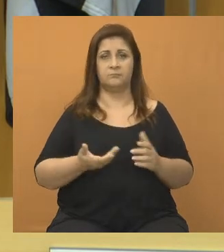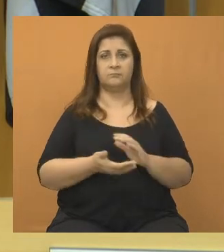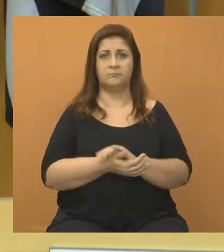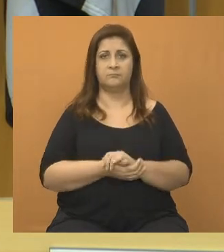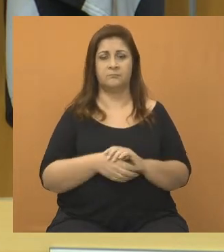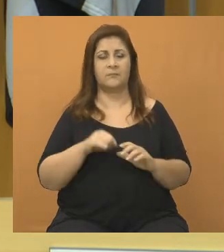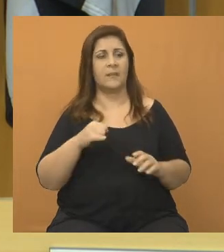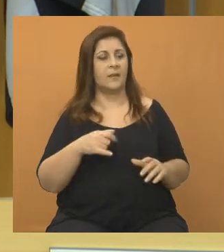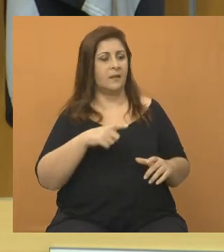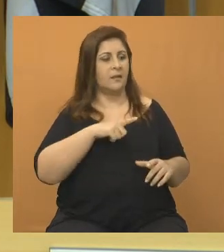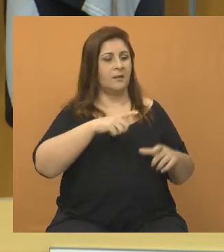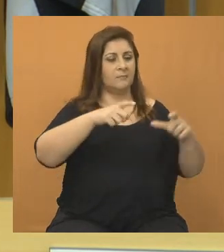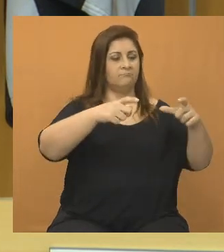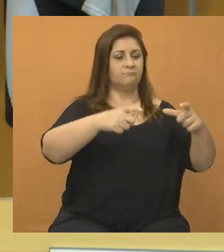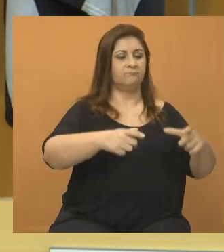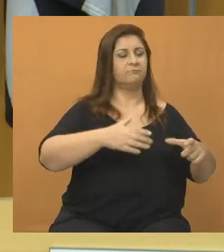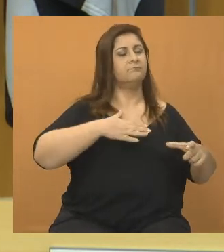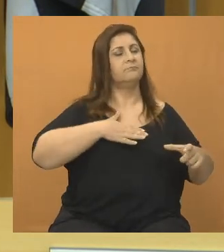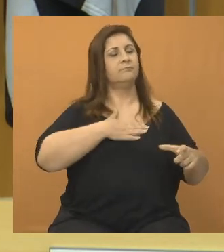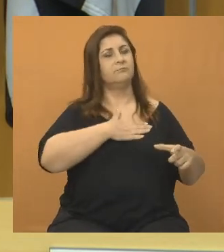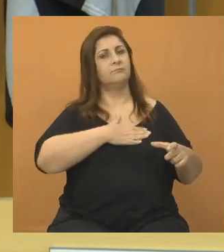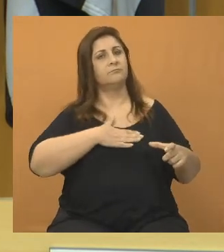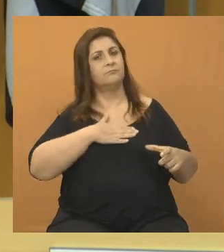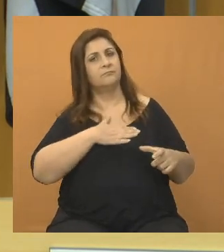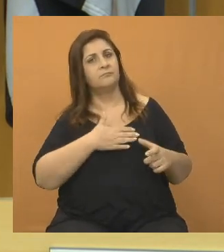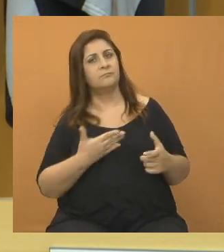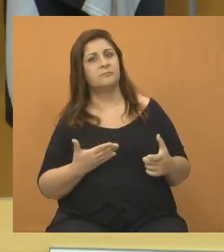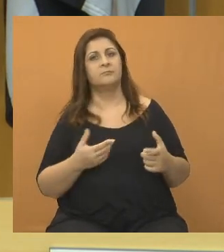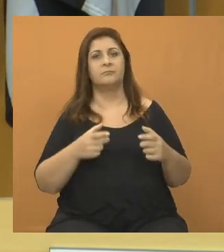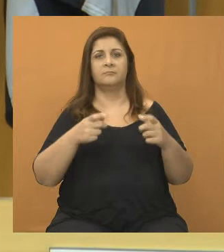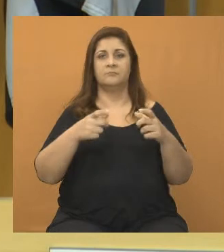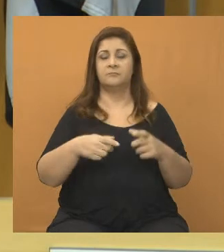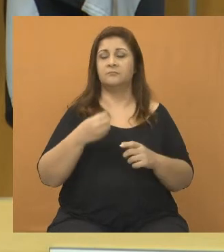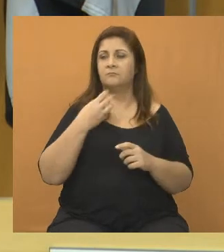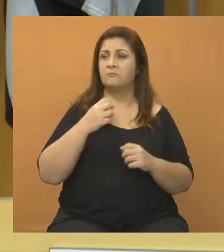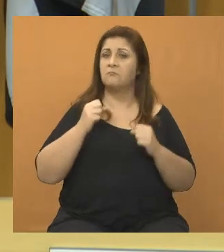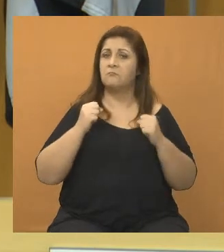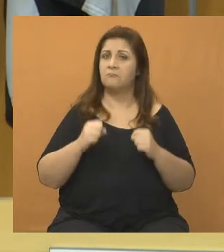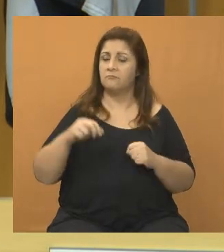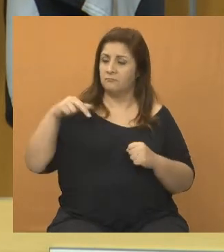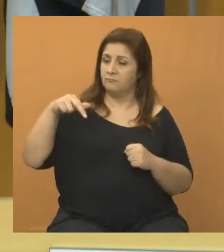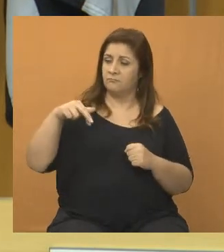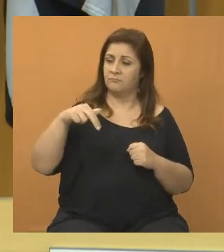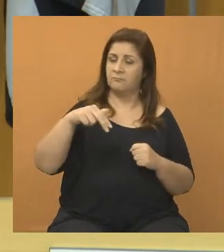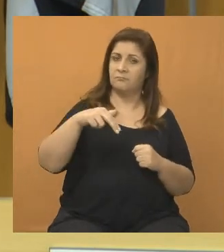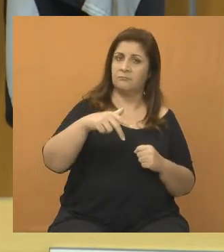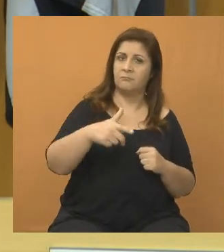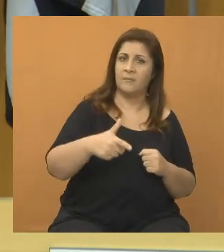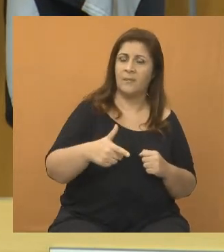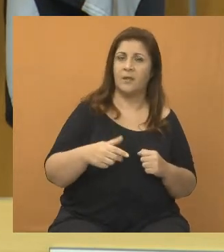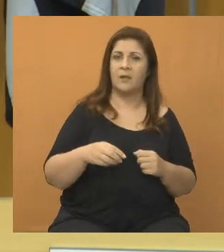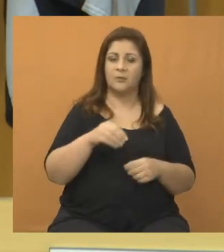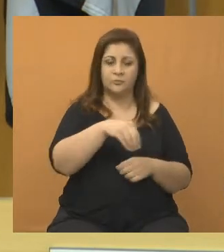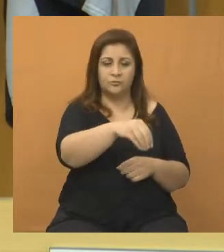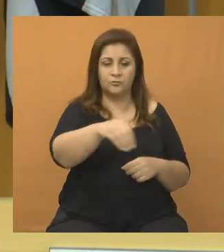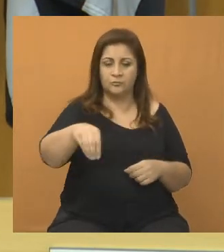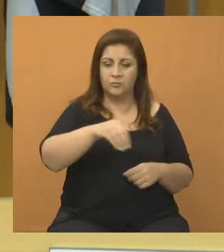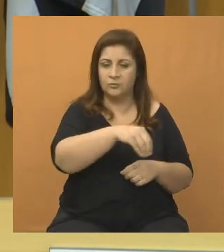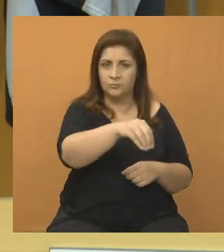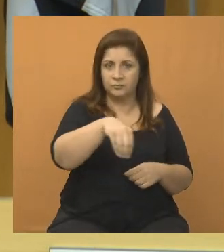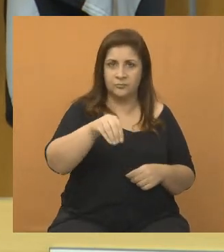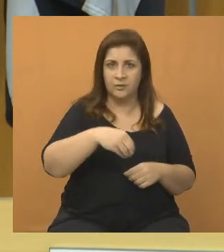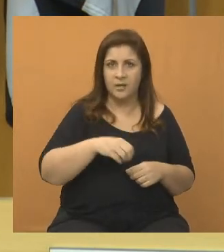praça agradável, você tem uma praça adequada, né, que você possa ir lá, as pessoas que quiserem jogar dama vai, as pessoas que